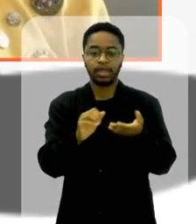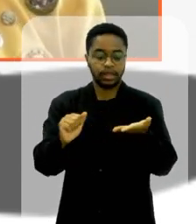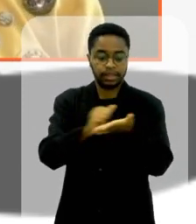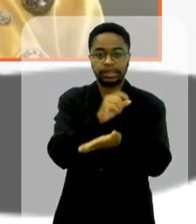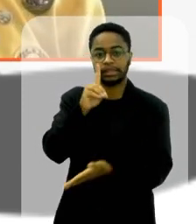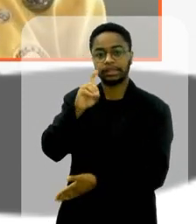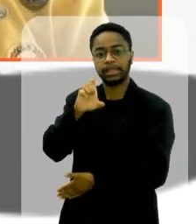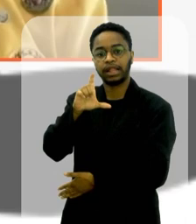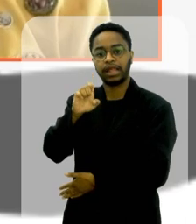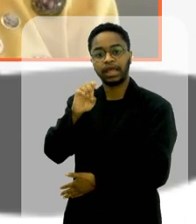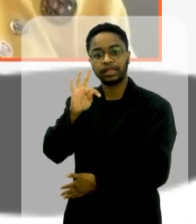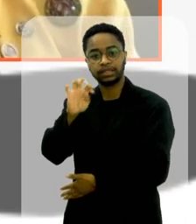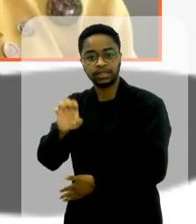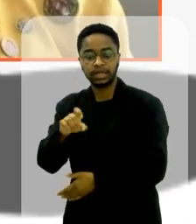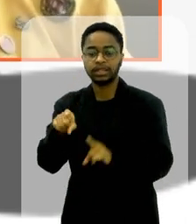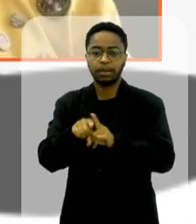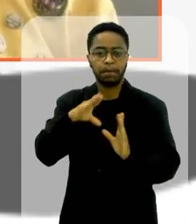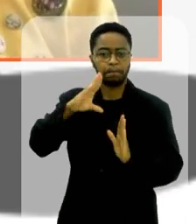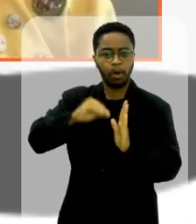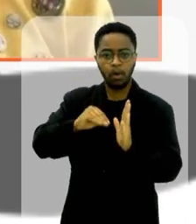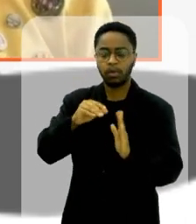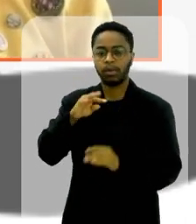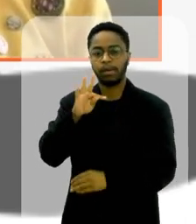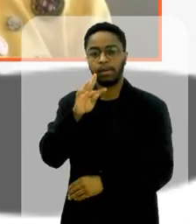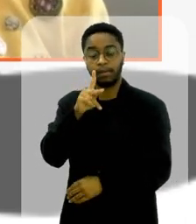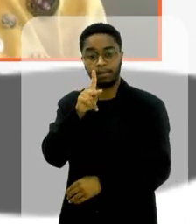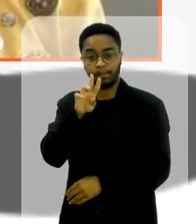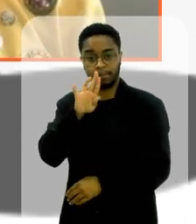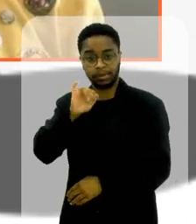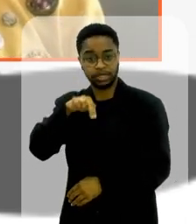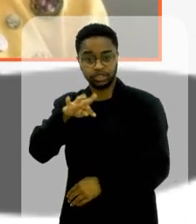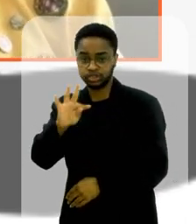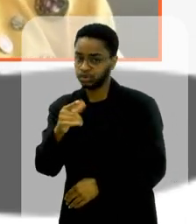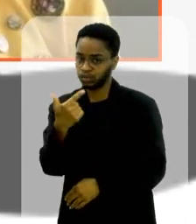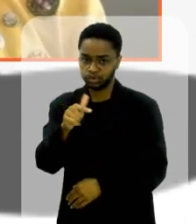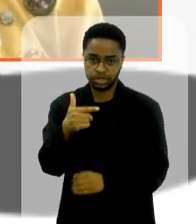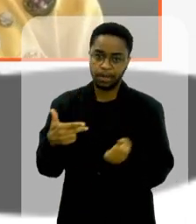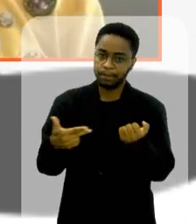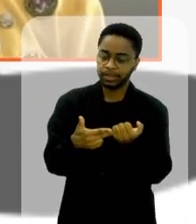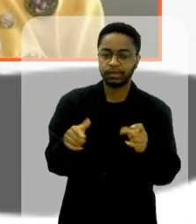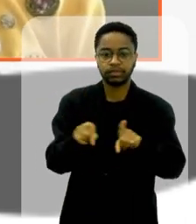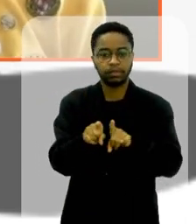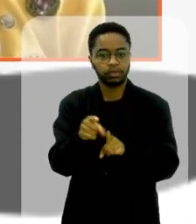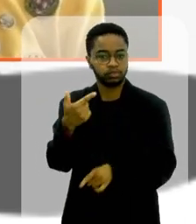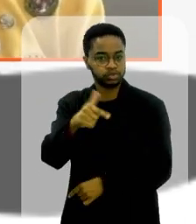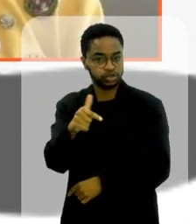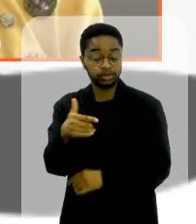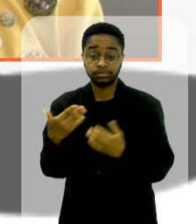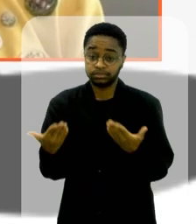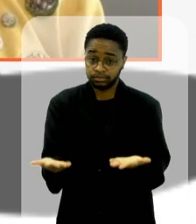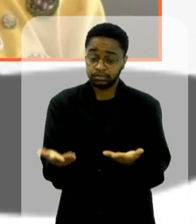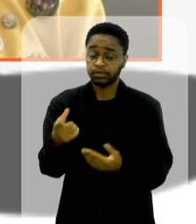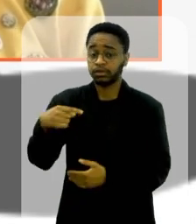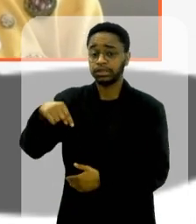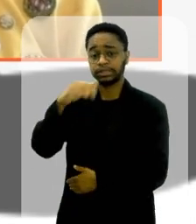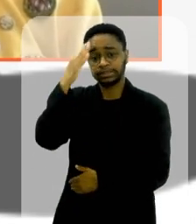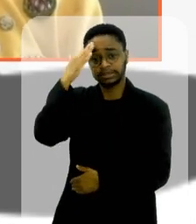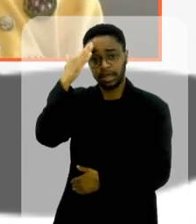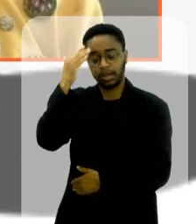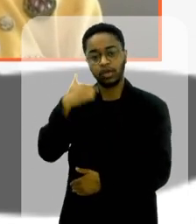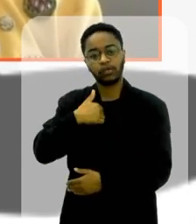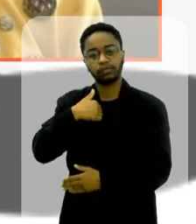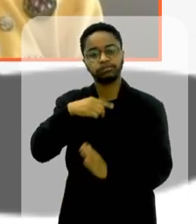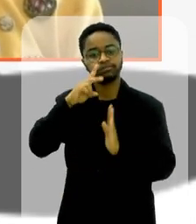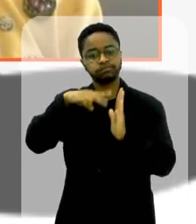Isso, deletar, nada disso, printar, né? Printar, né? pendrive. Você sabe, Printar. Isso. eu estava